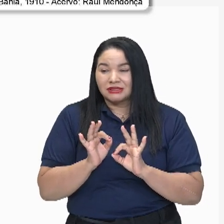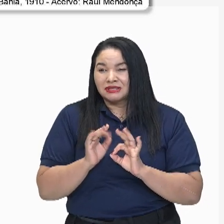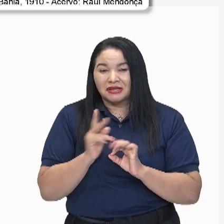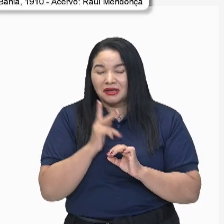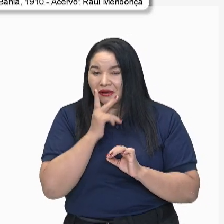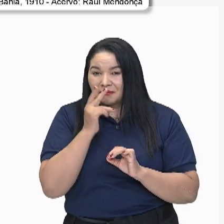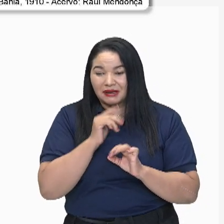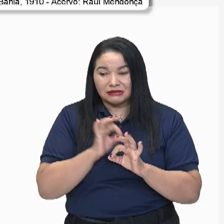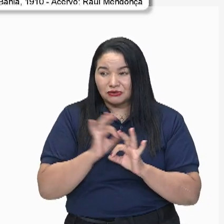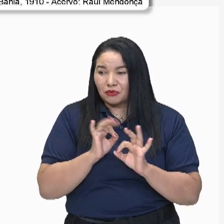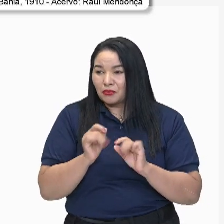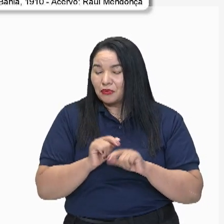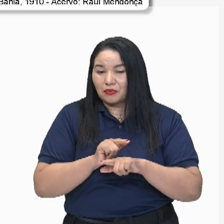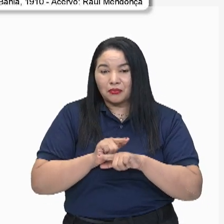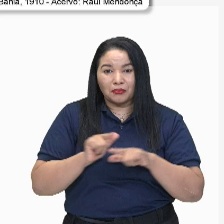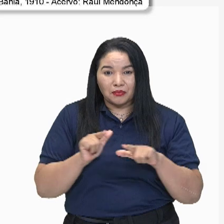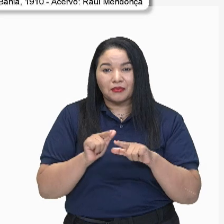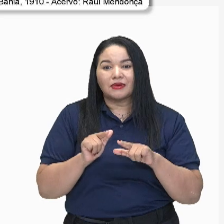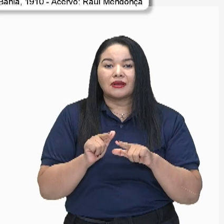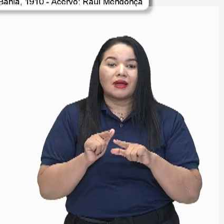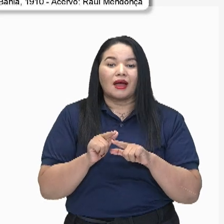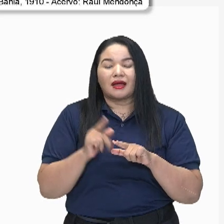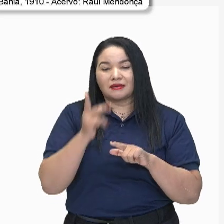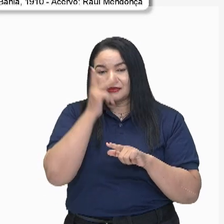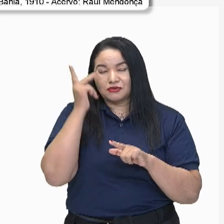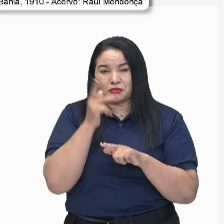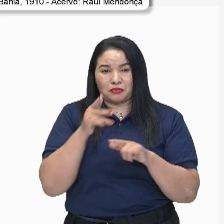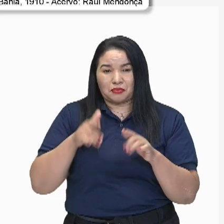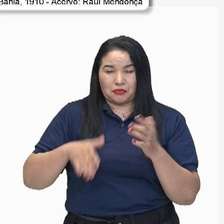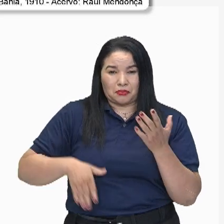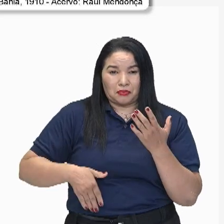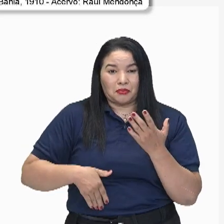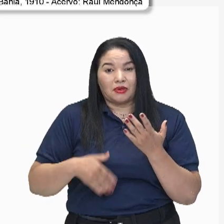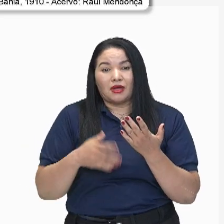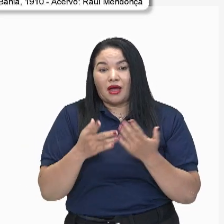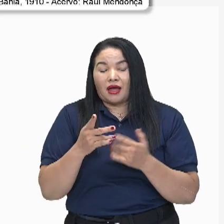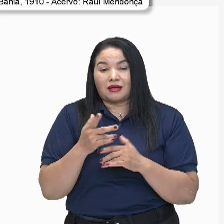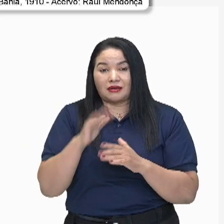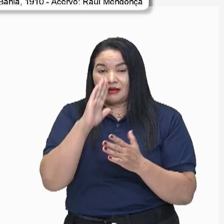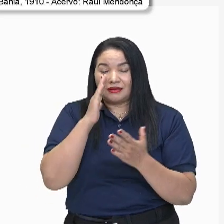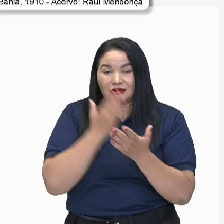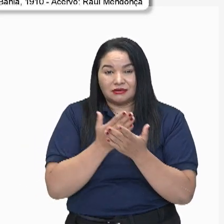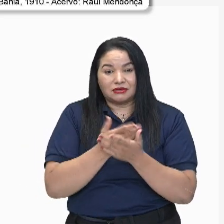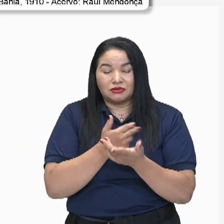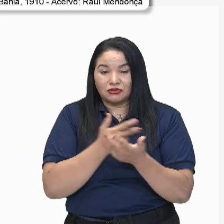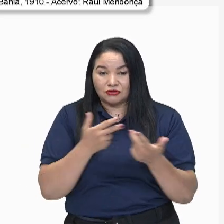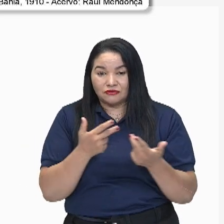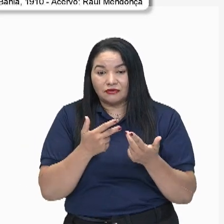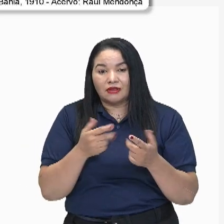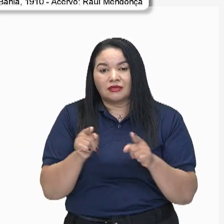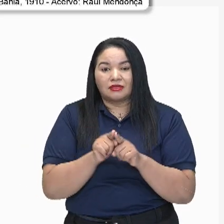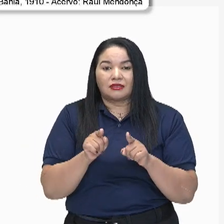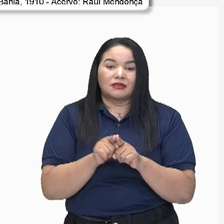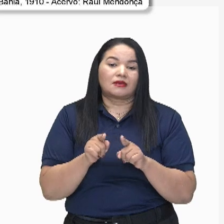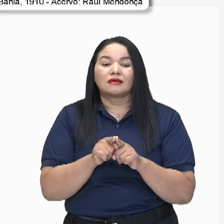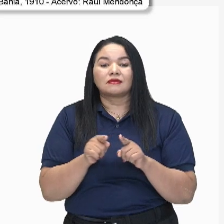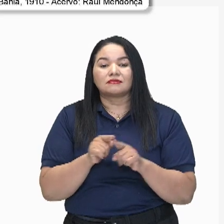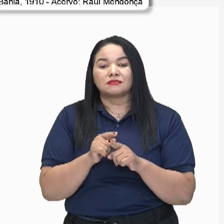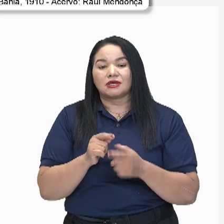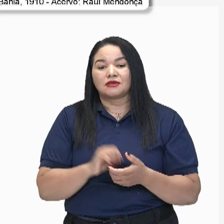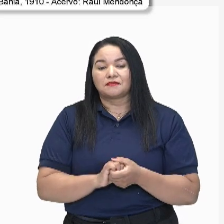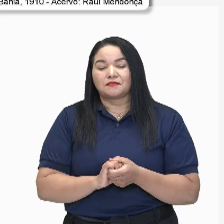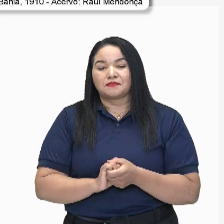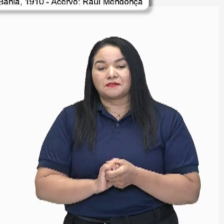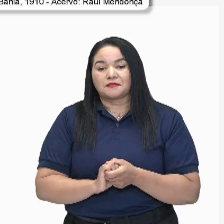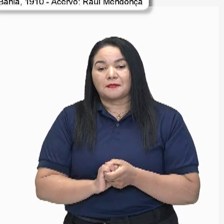embora. E onde criminoso vive seu Cristo Jesus, arredado do arroxo de autoridade, se escondendo.